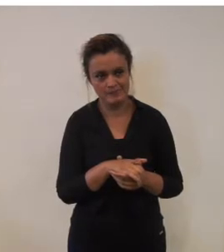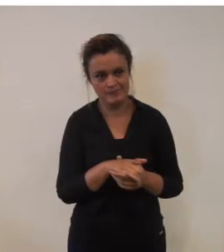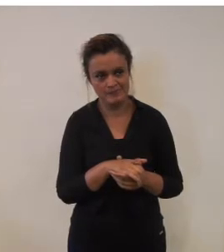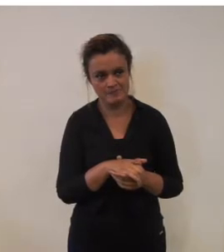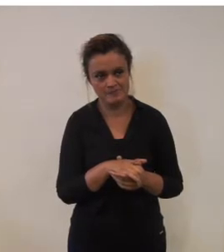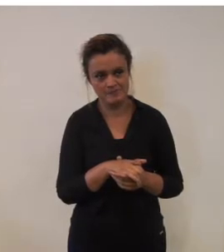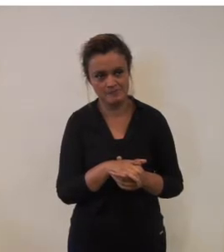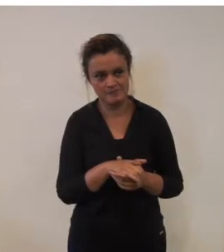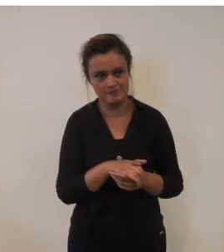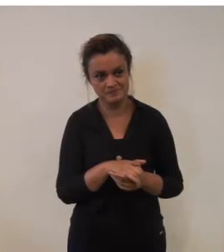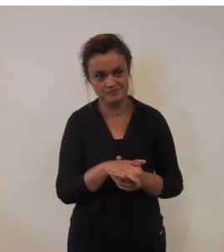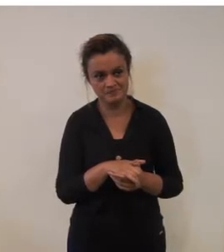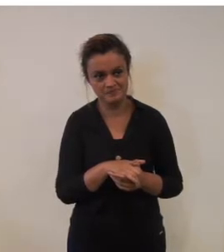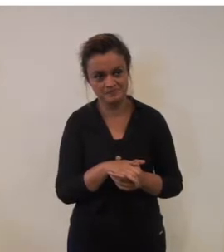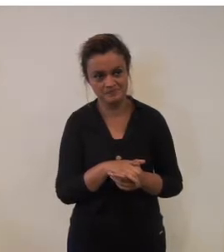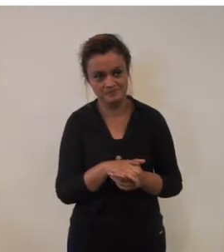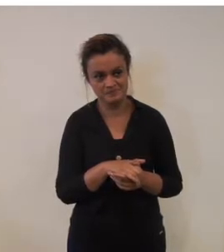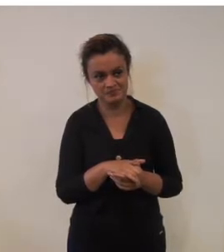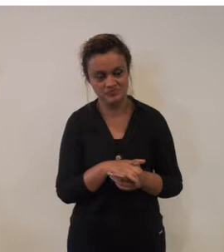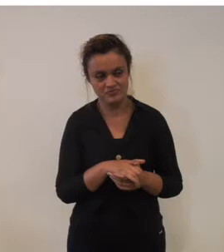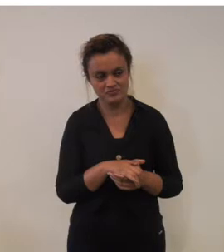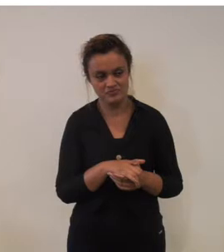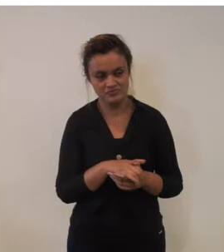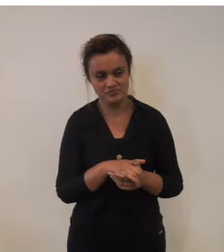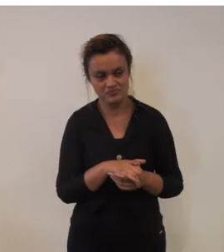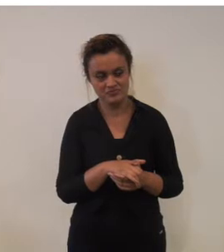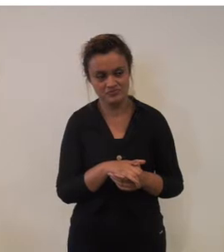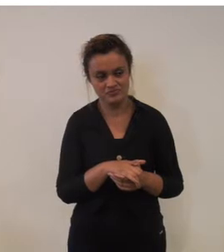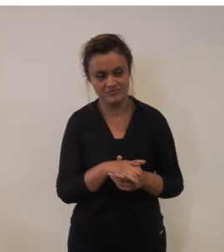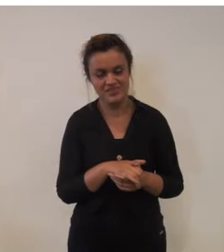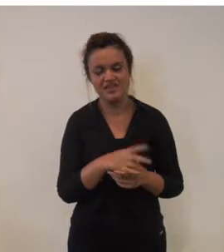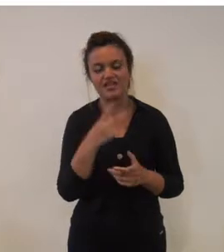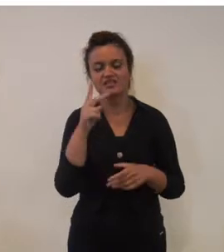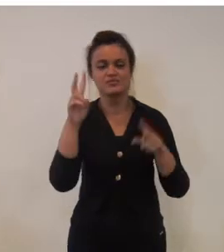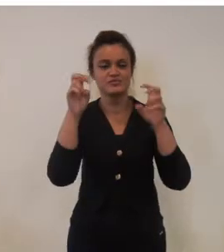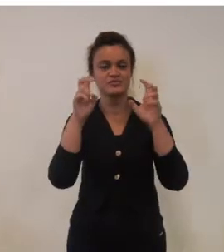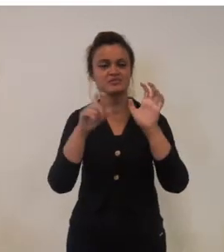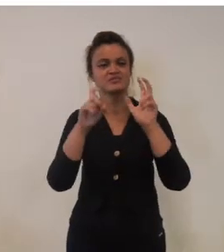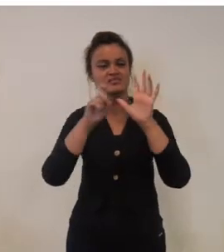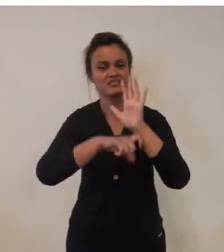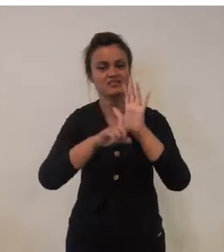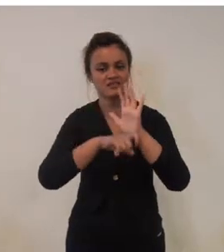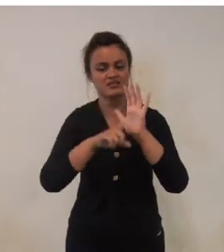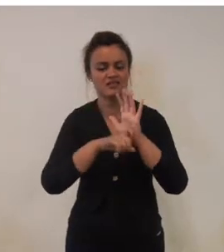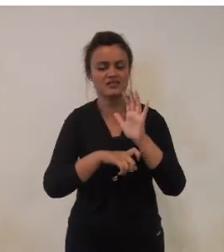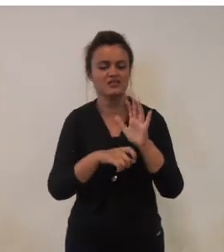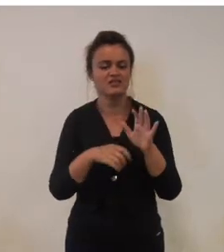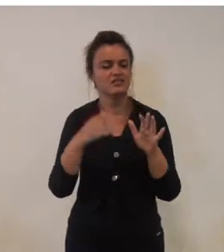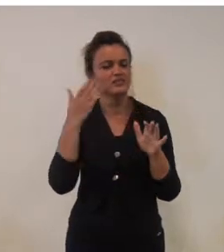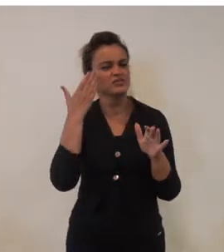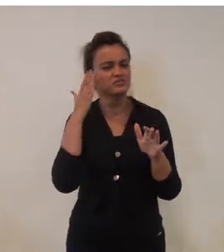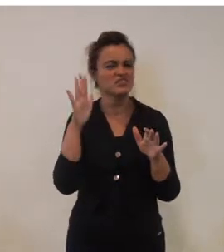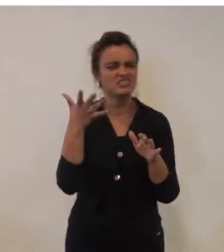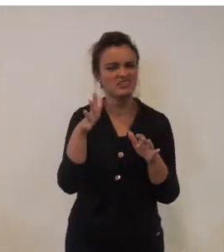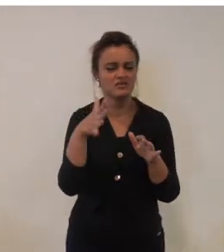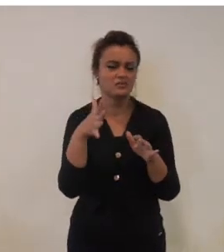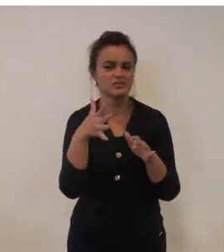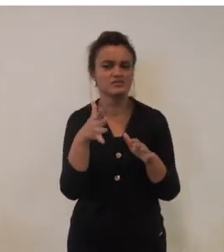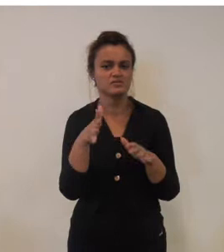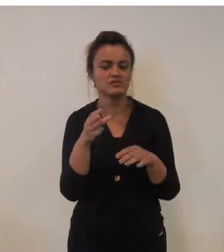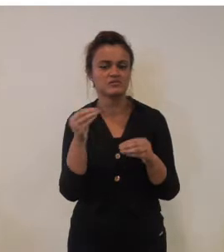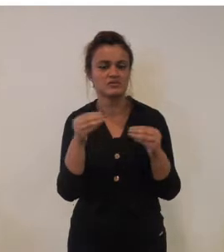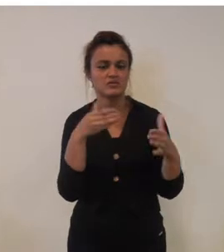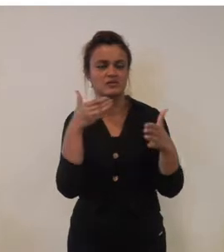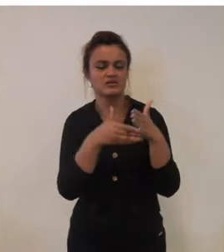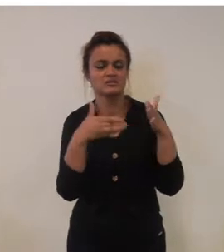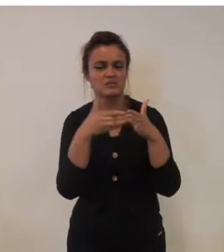ou seja, temos o tema das tarifas e depois estimativas em termos das